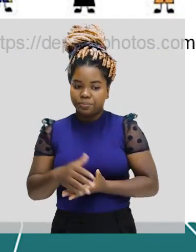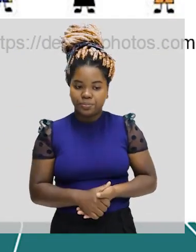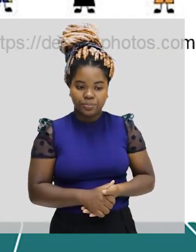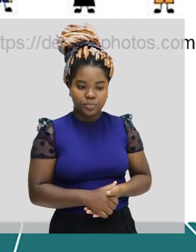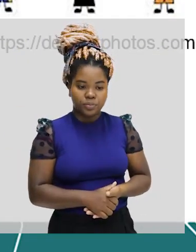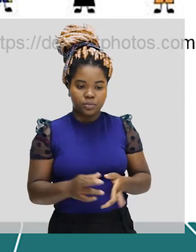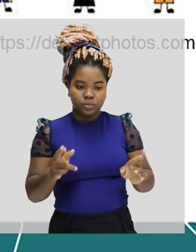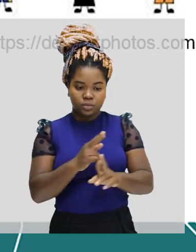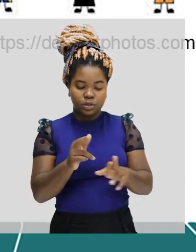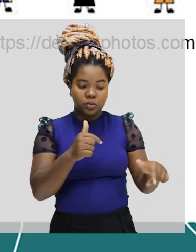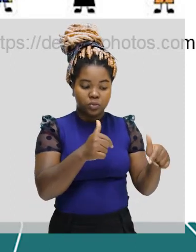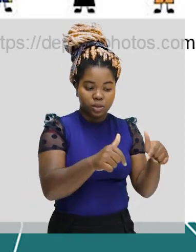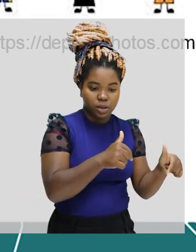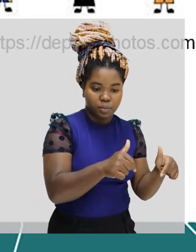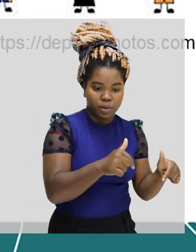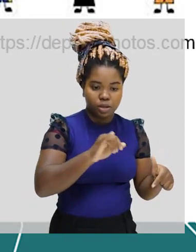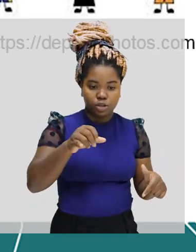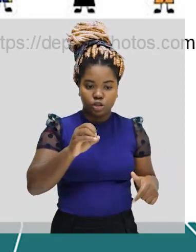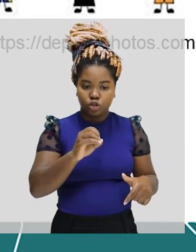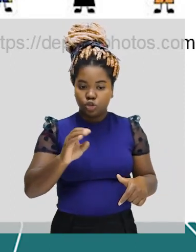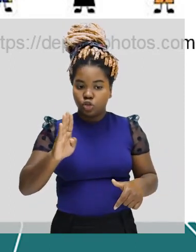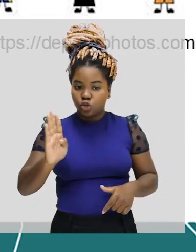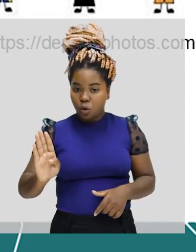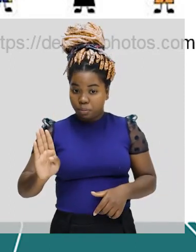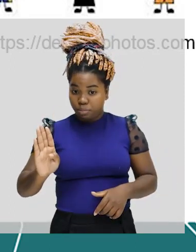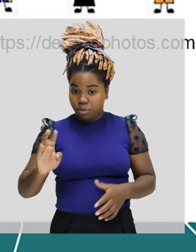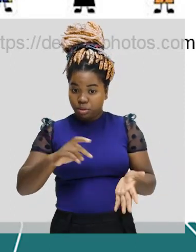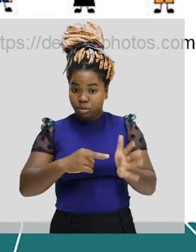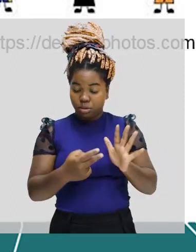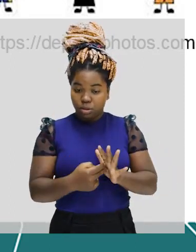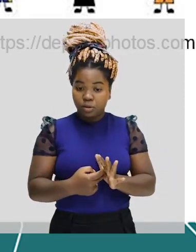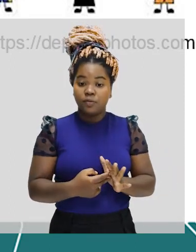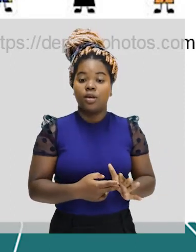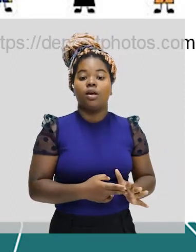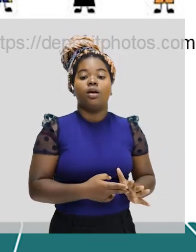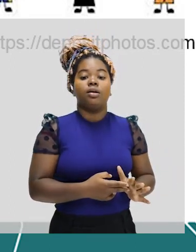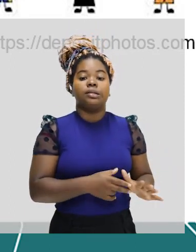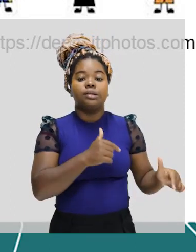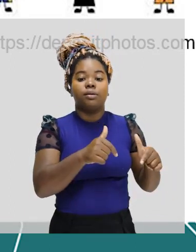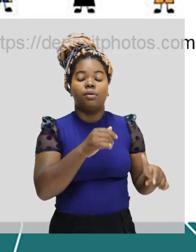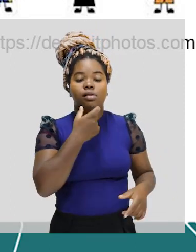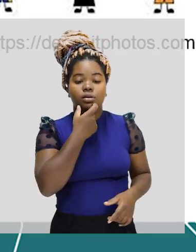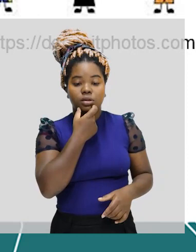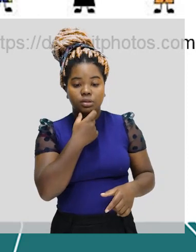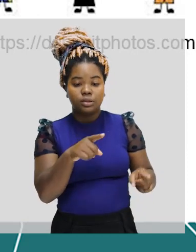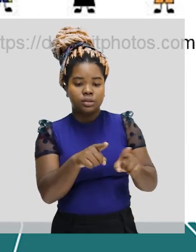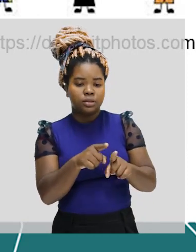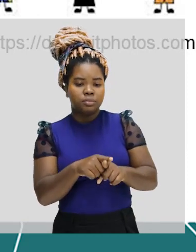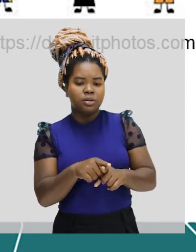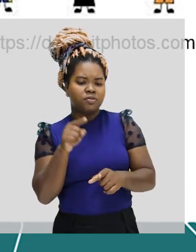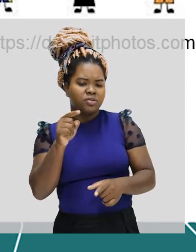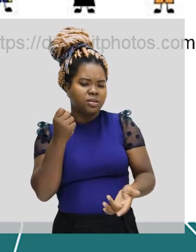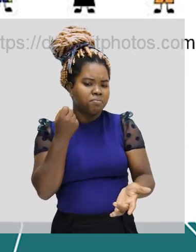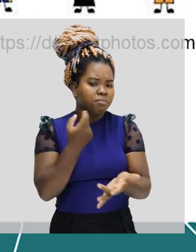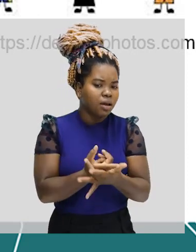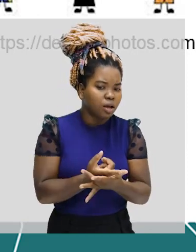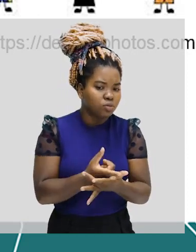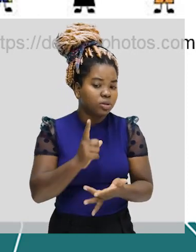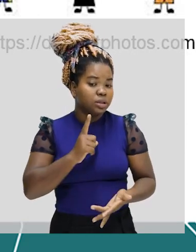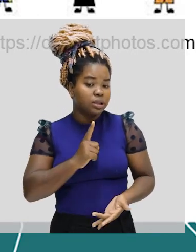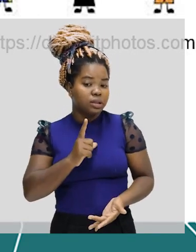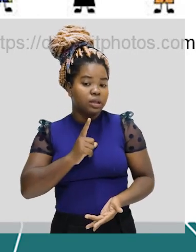a um trabalho, a job, job também significa trabalho em inglês, em que você é pago para executar,